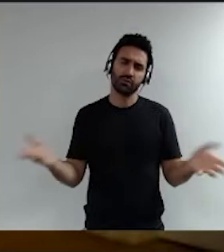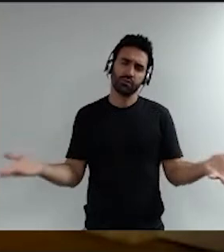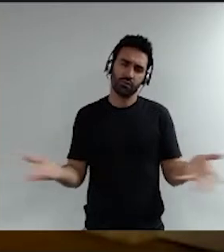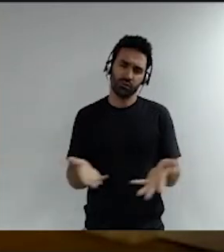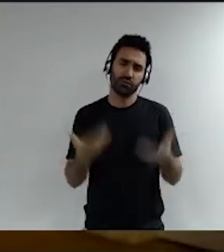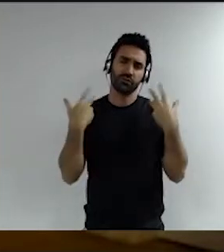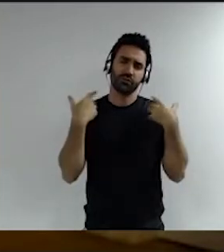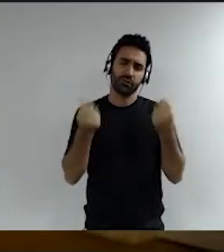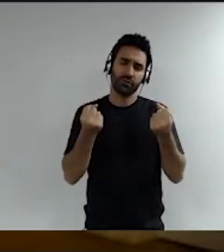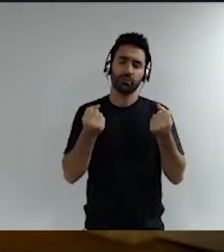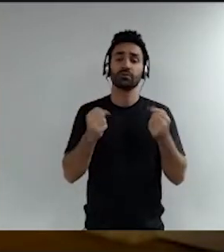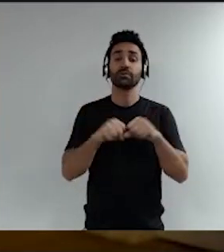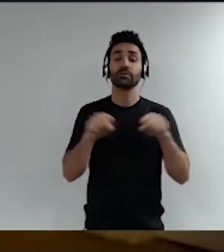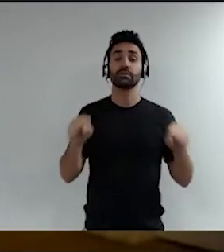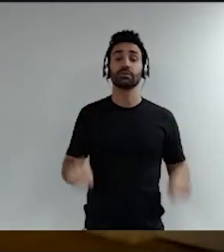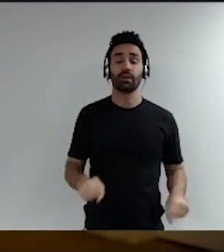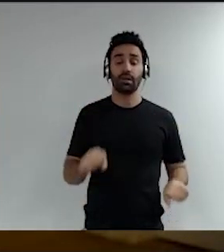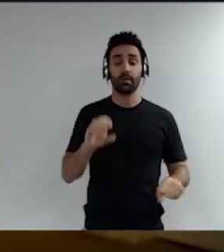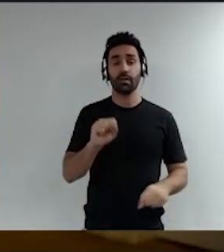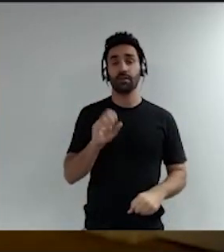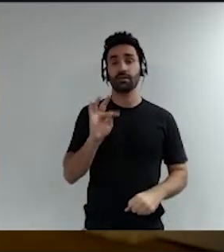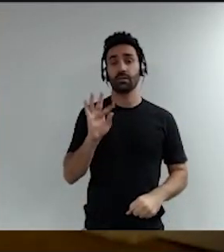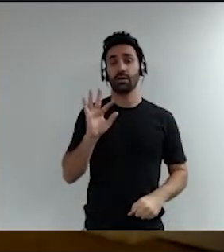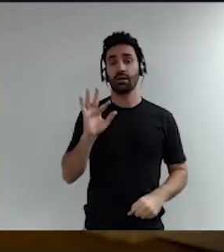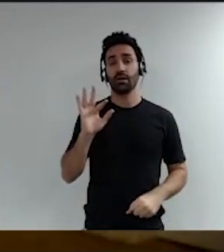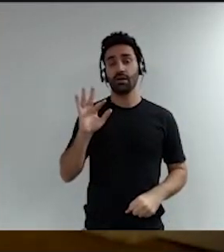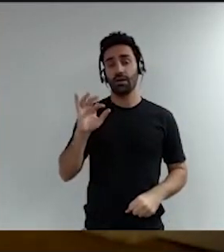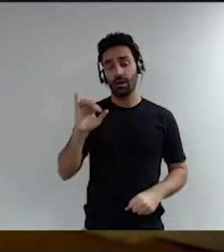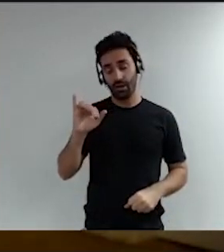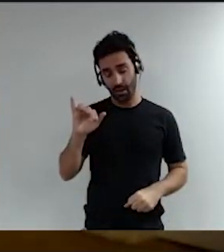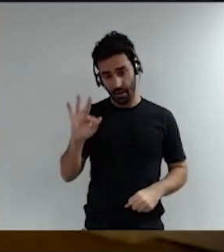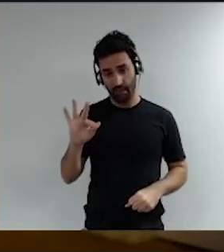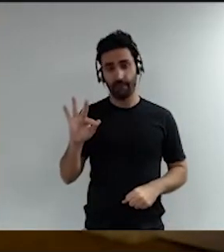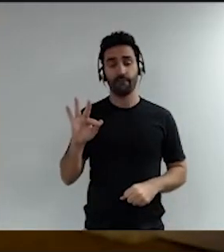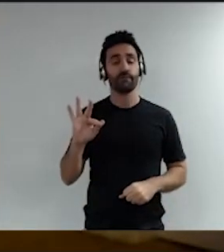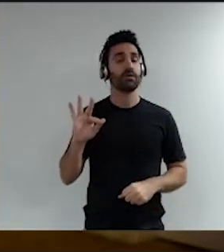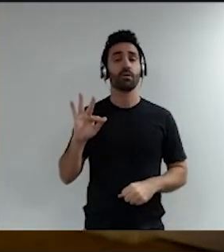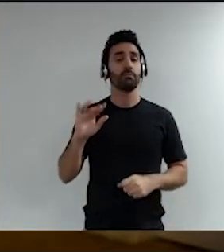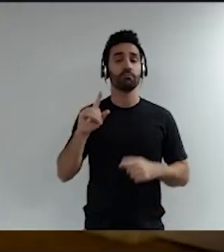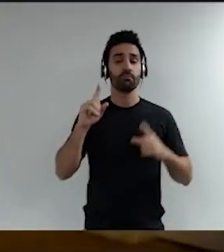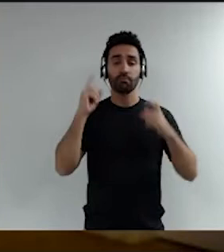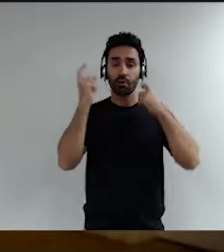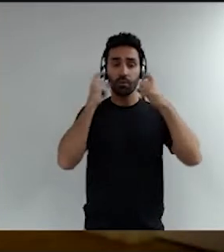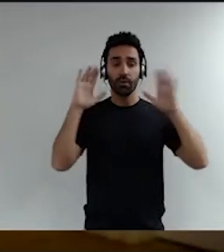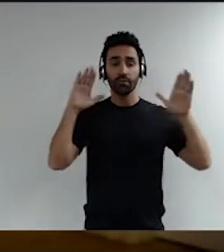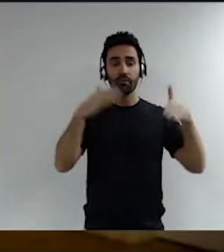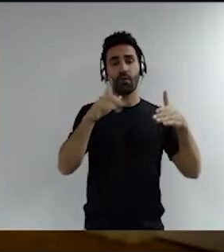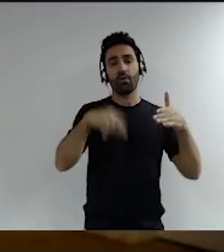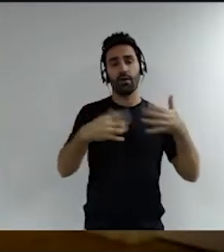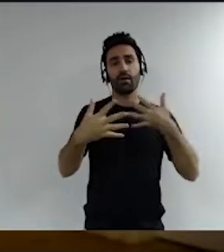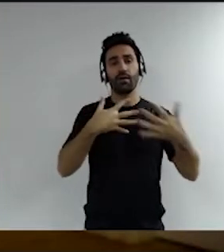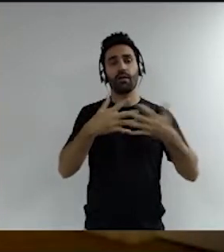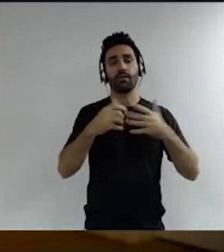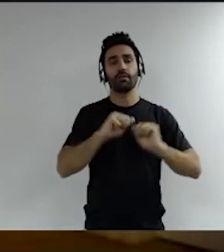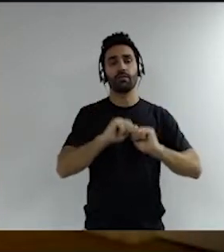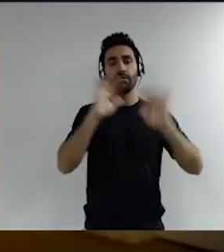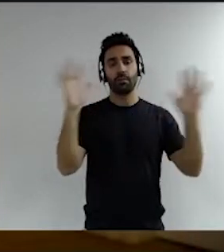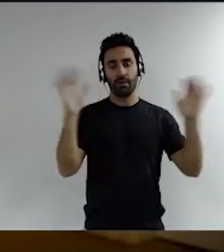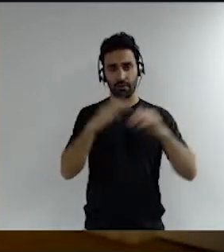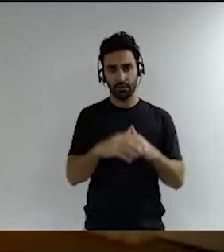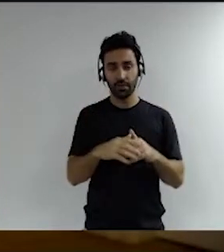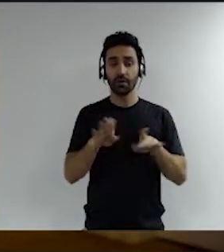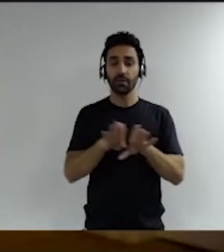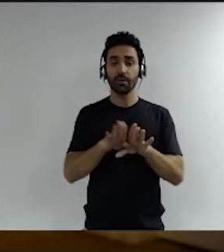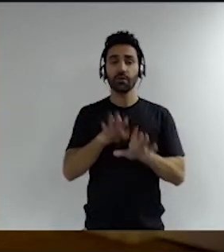adotar o sistema que o Supremo está adotando. Transparência. Votou, divulga. E o julgamento virtual